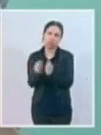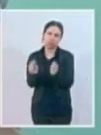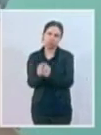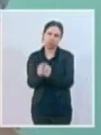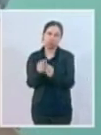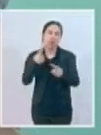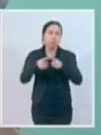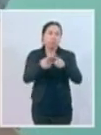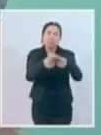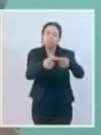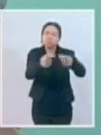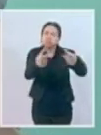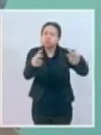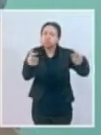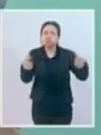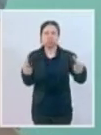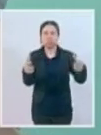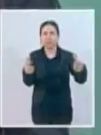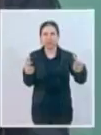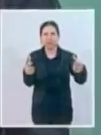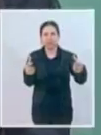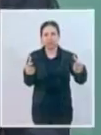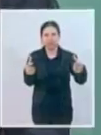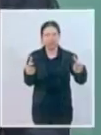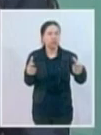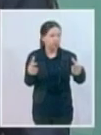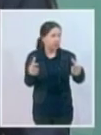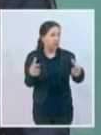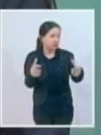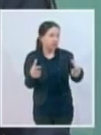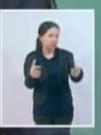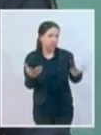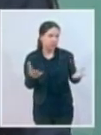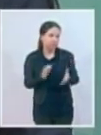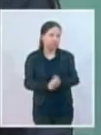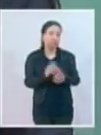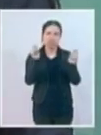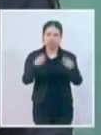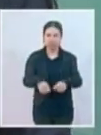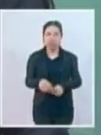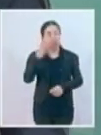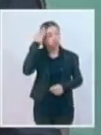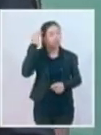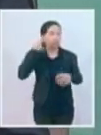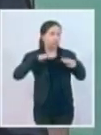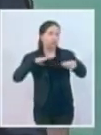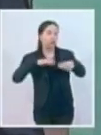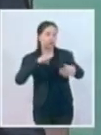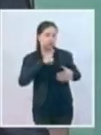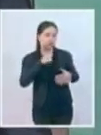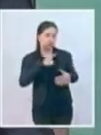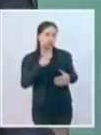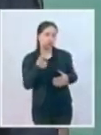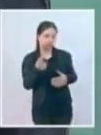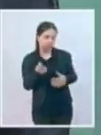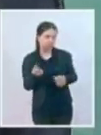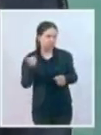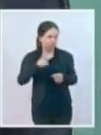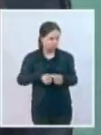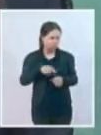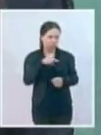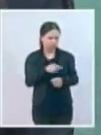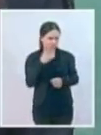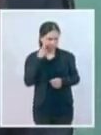amplo. Então, seria um complexo mesmo. Seria um complexo. Eu sei que para a praça já chegou verba, a verba voltou, o senhor vai, sim, correr atrás